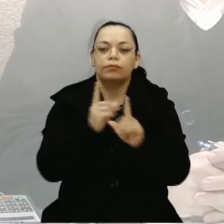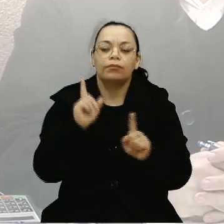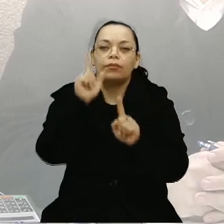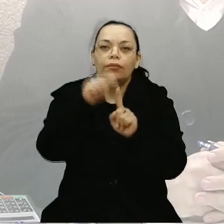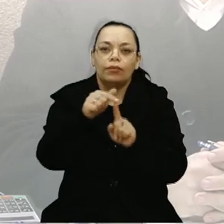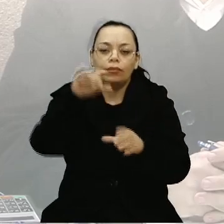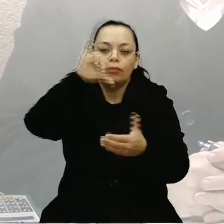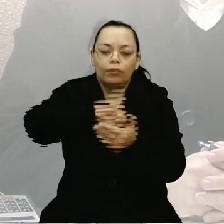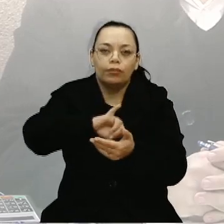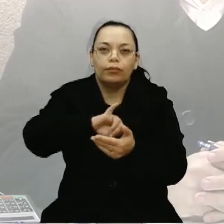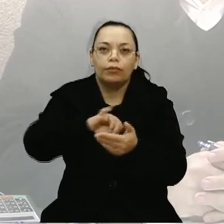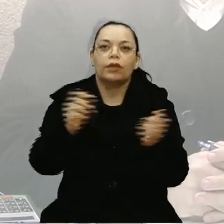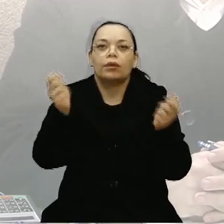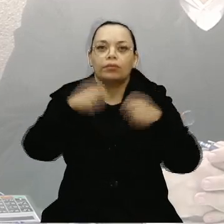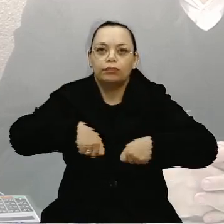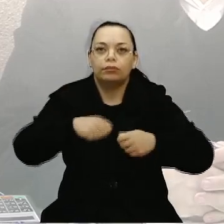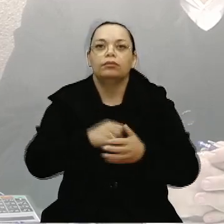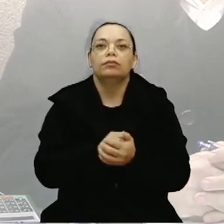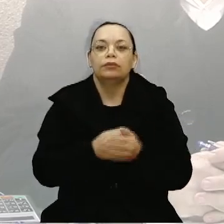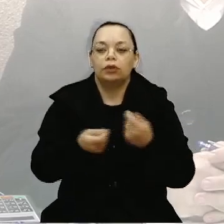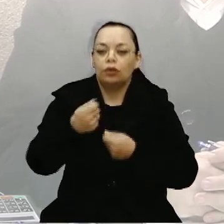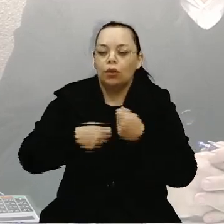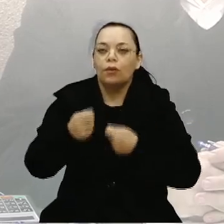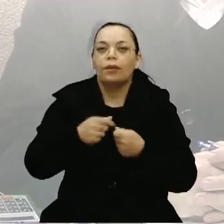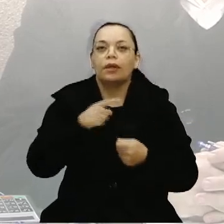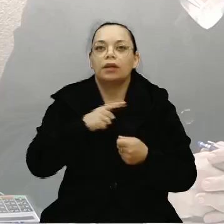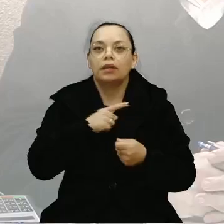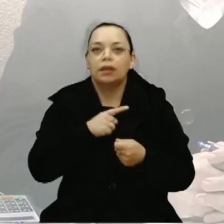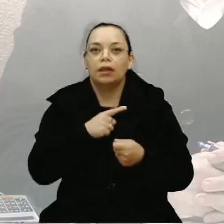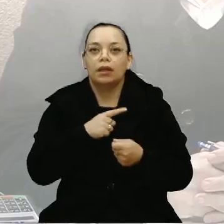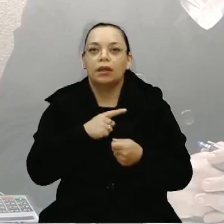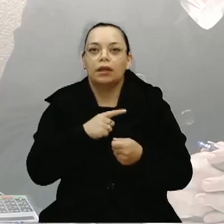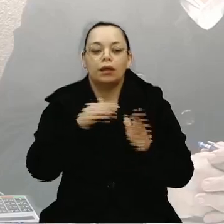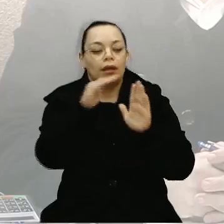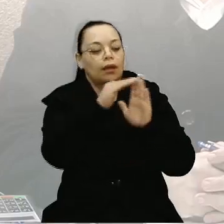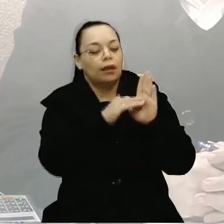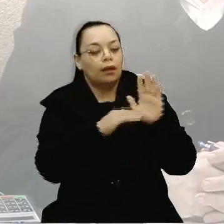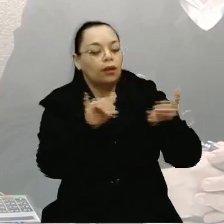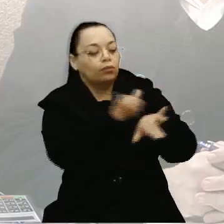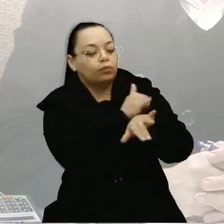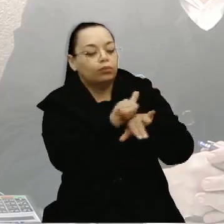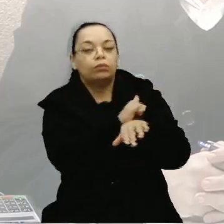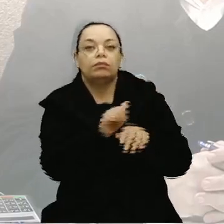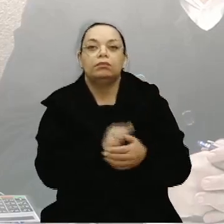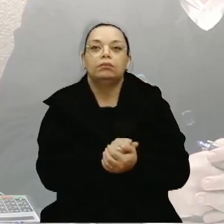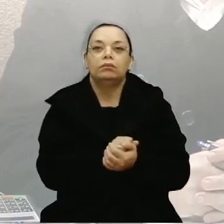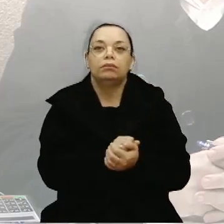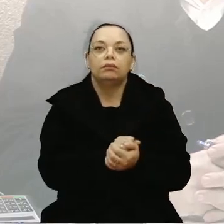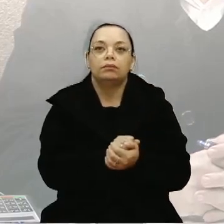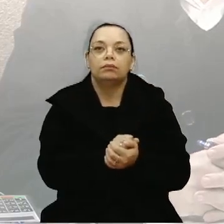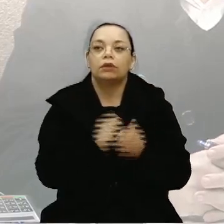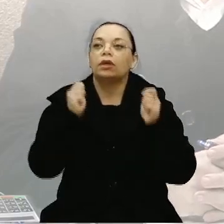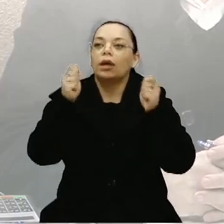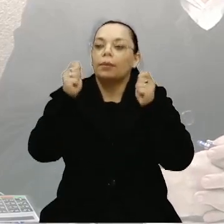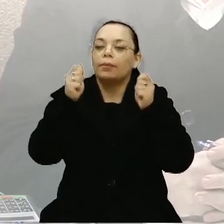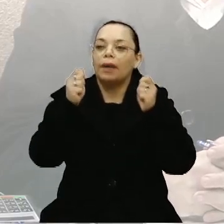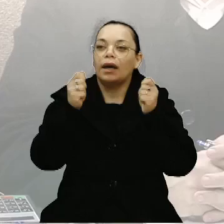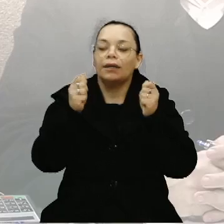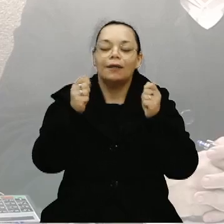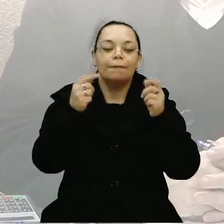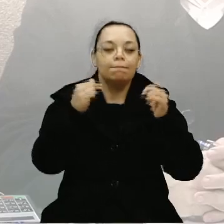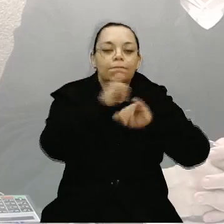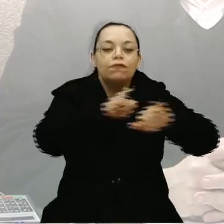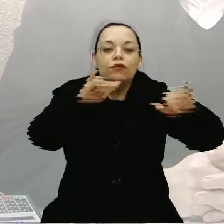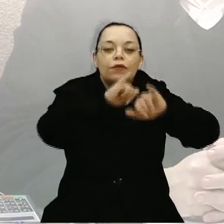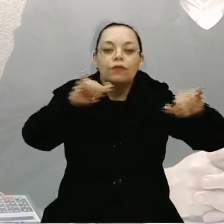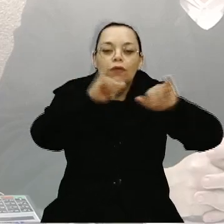Centro de Capacitação e Comércio, estão previstas as seguintes estratégias: campanhas de sensibilização e